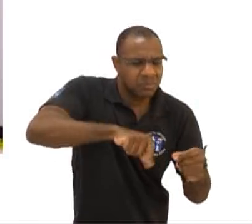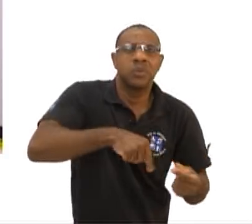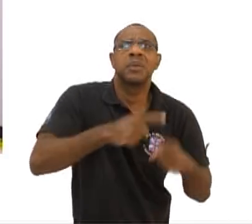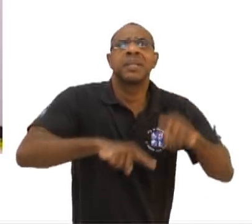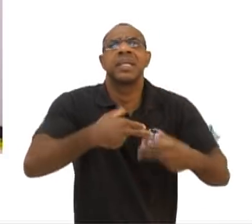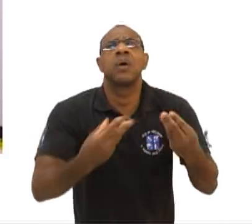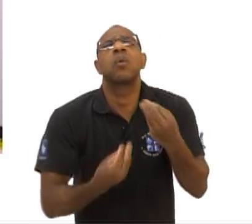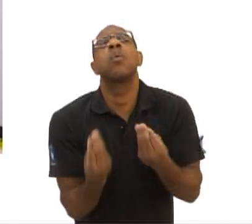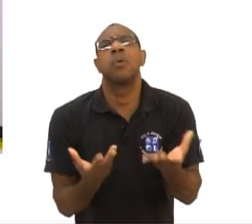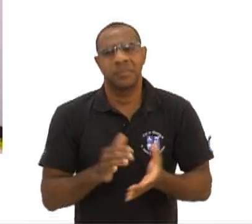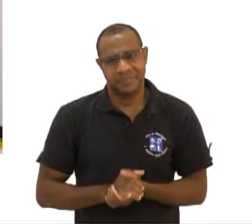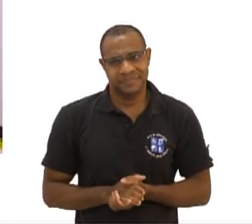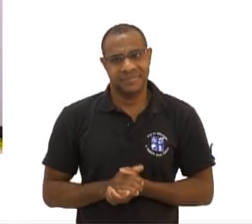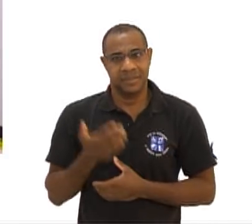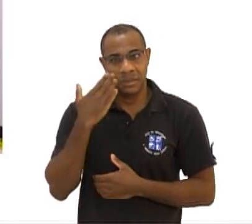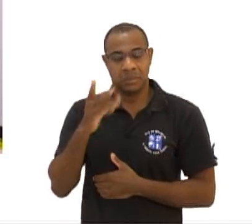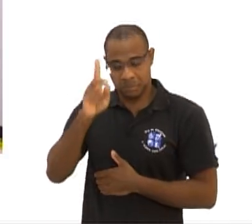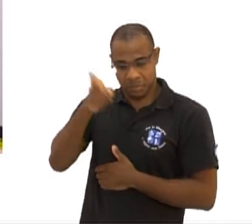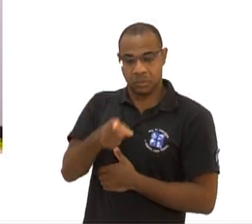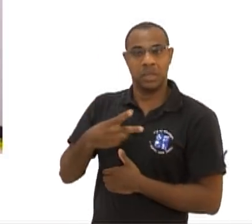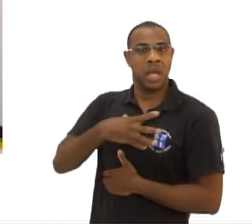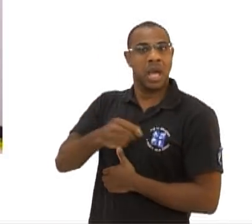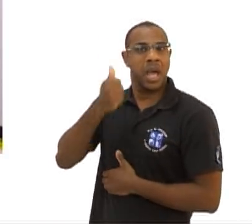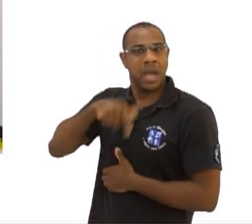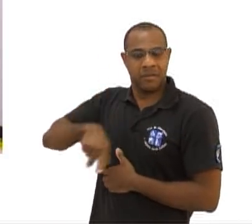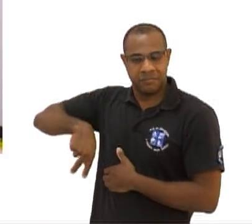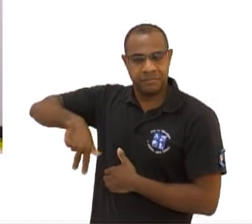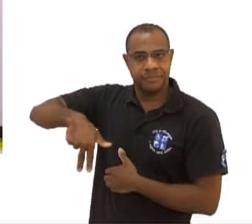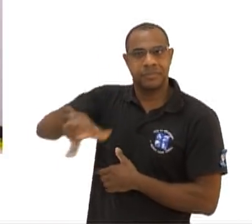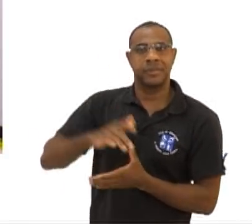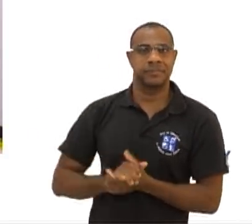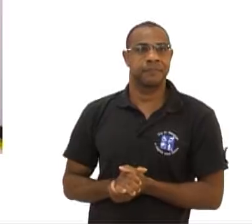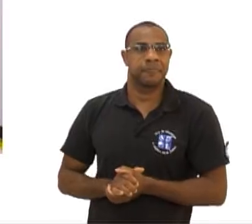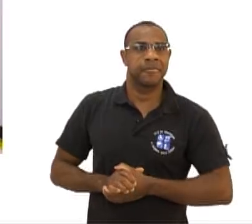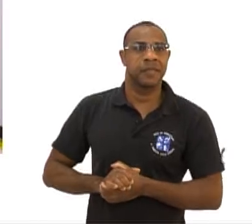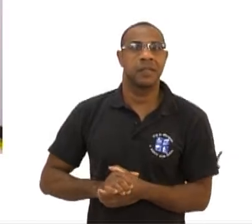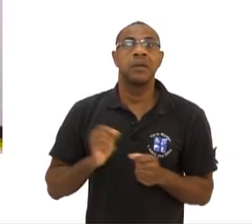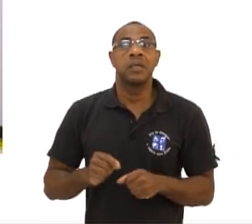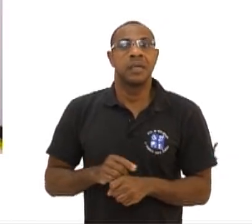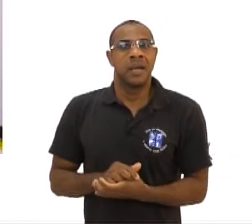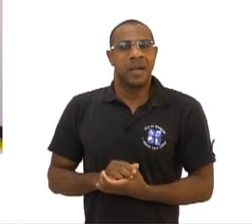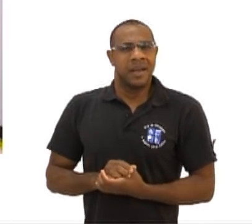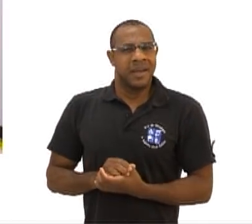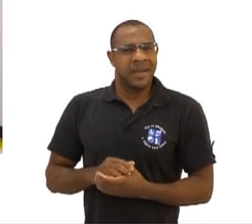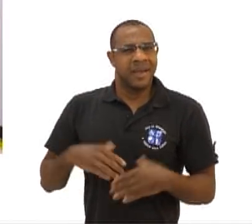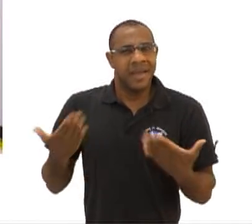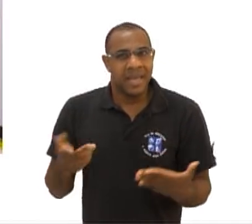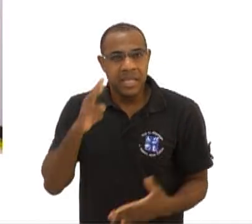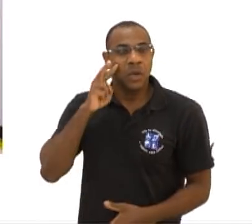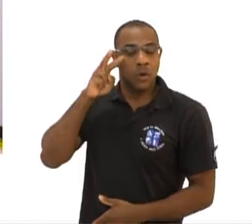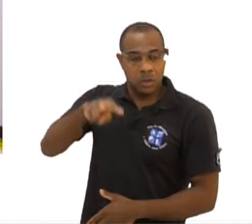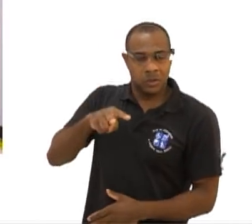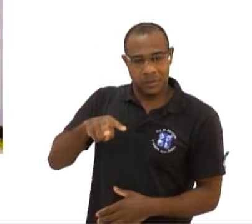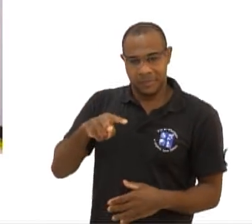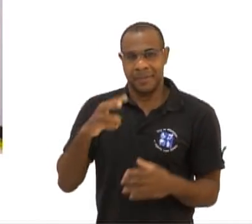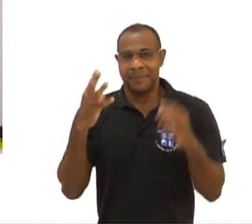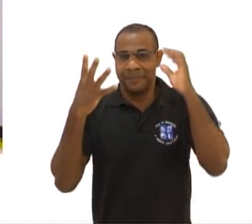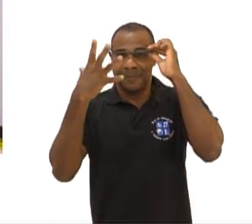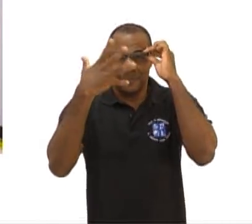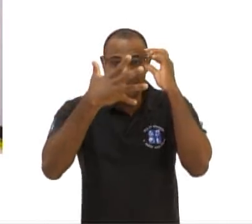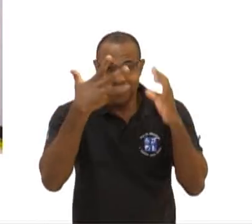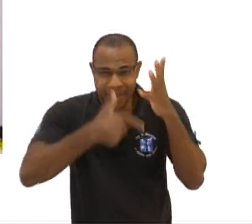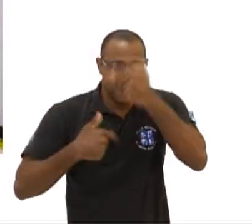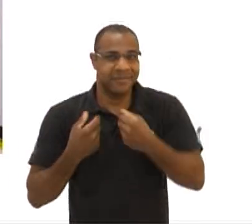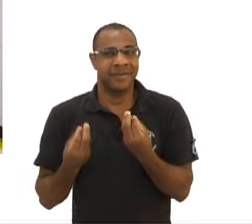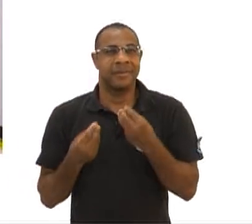material? Então ele mandou suas filhas, a luxúria, a vaidade e o egoísmo, para seduzirem Buda. Mas ele olhou para a vaidade. O que é a